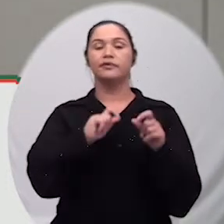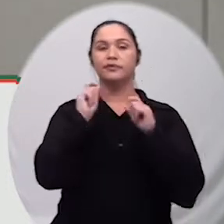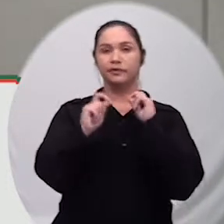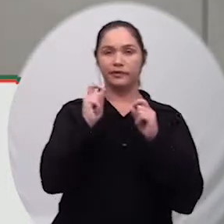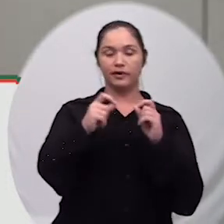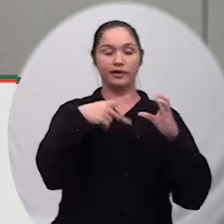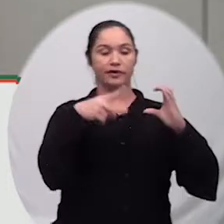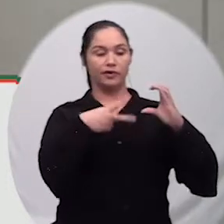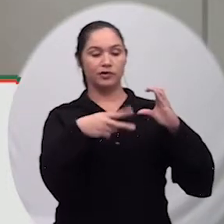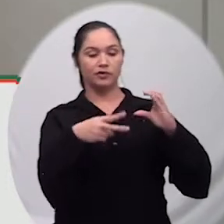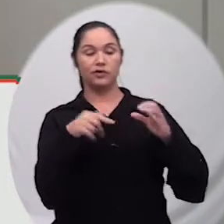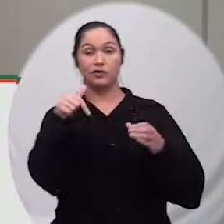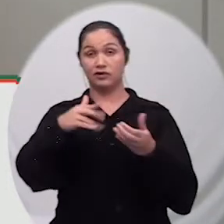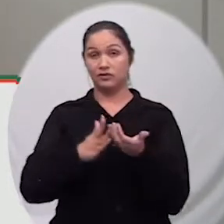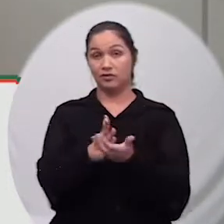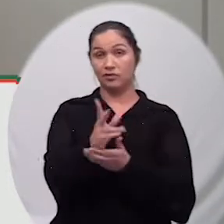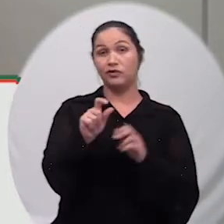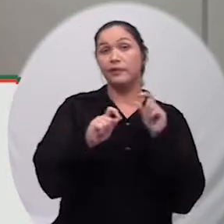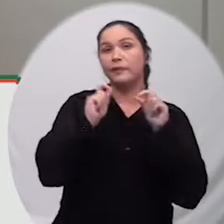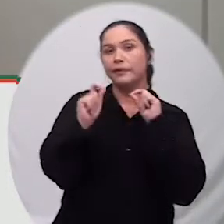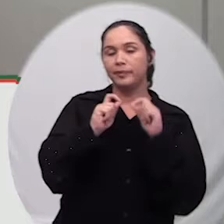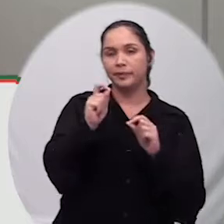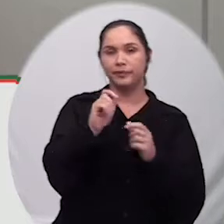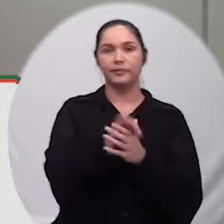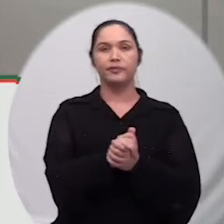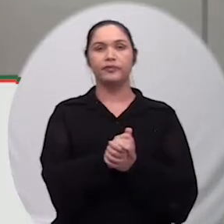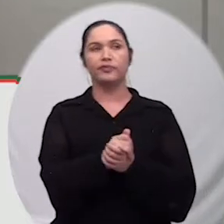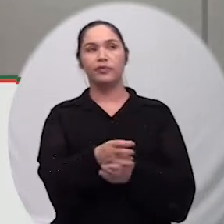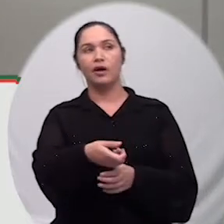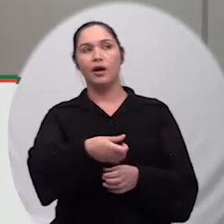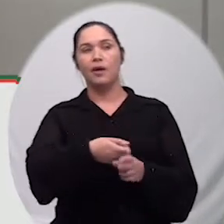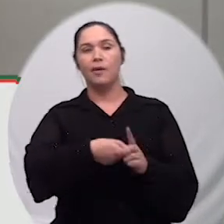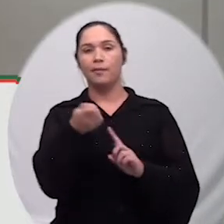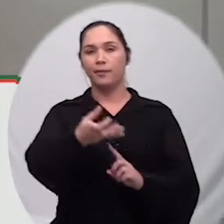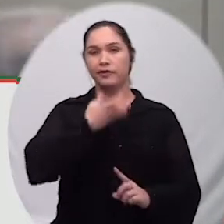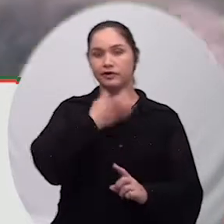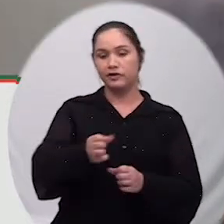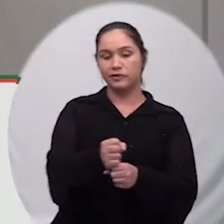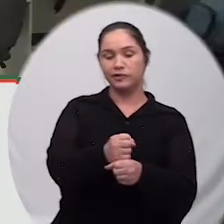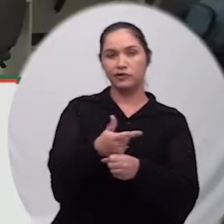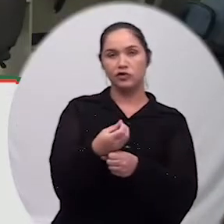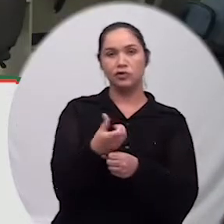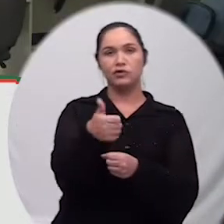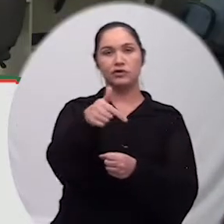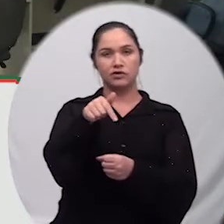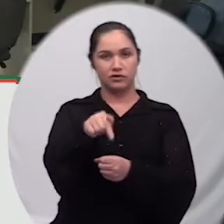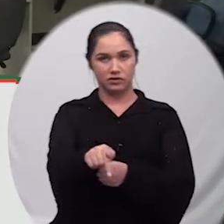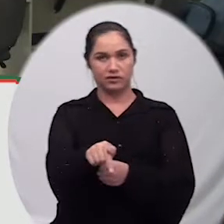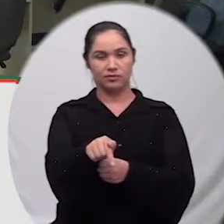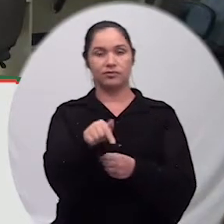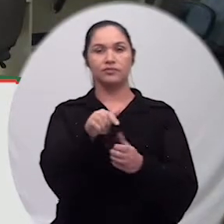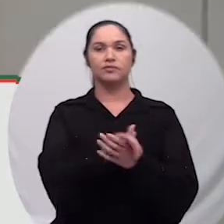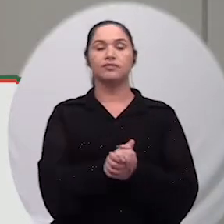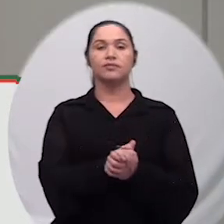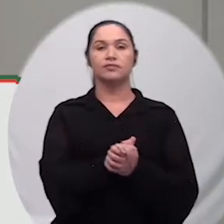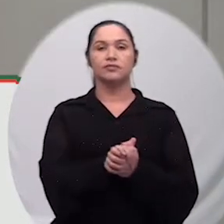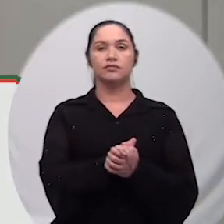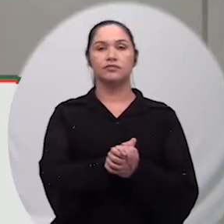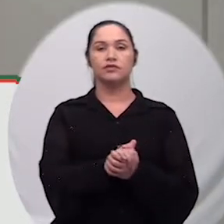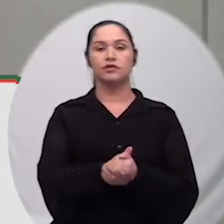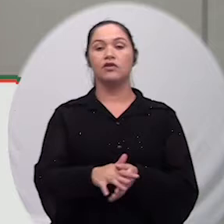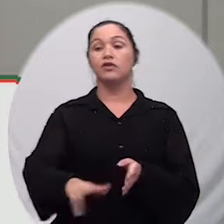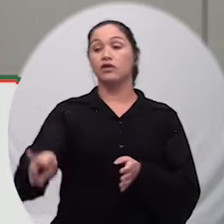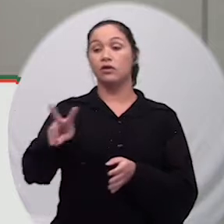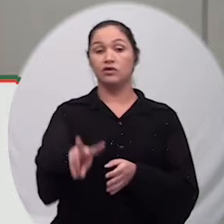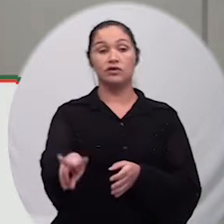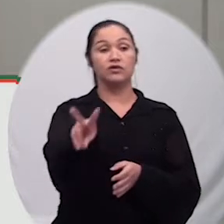também aprovou, em dezembro de 2017, praticamente aqui por unanimidade,